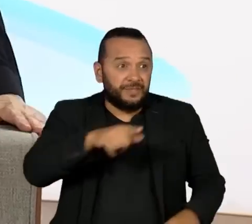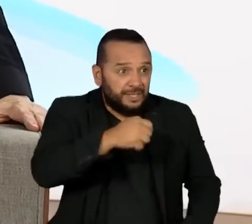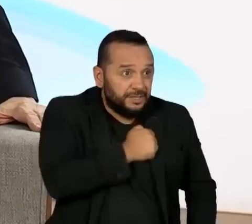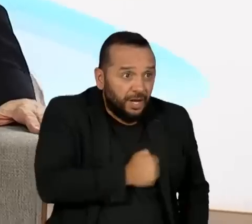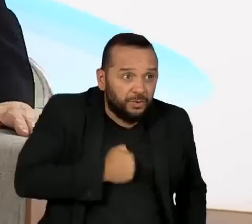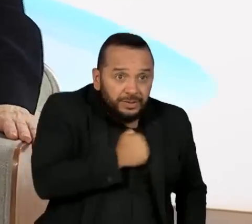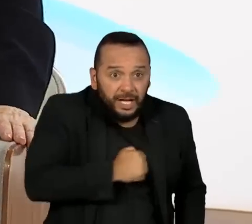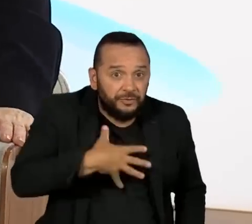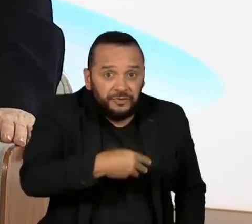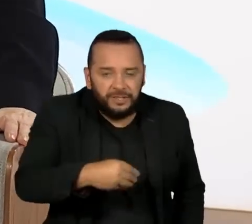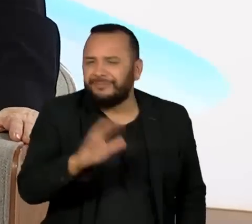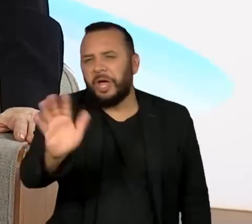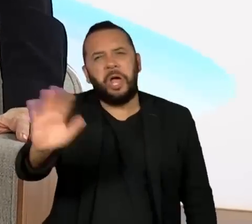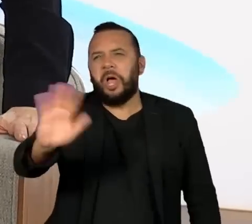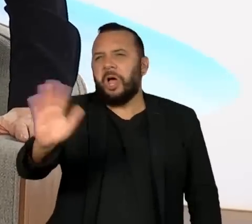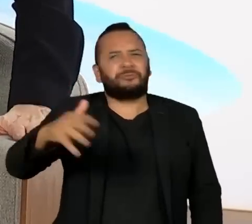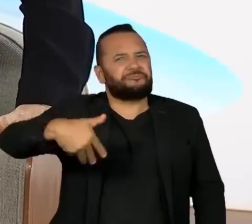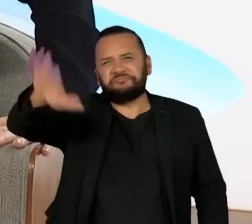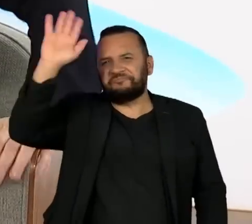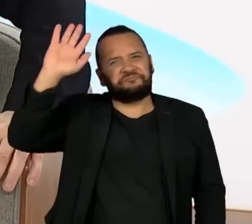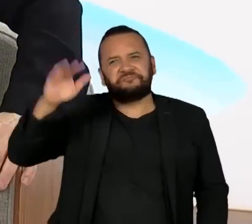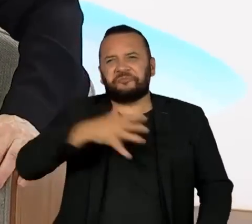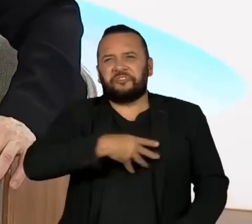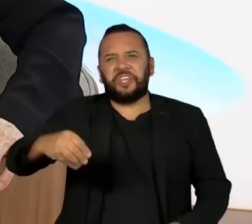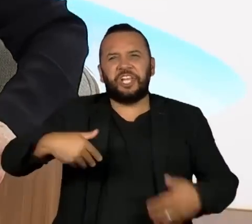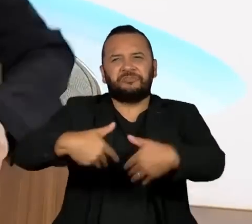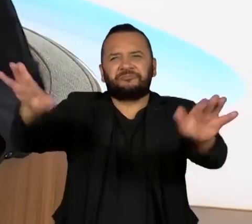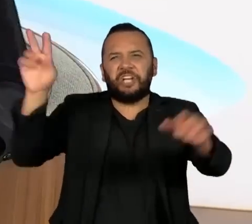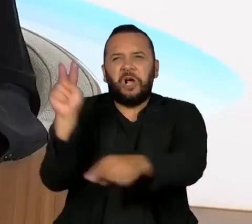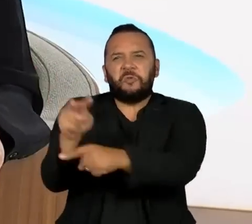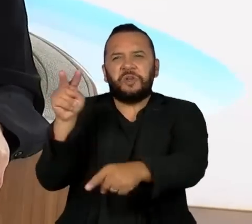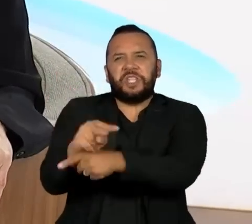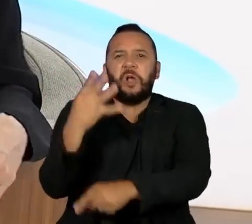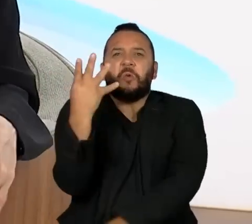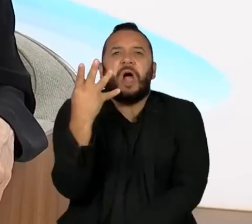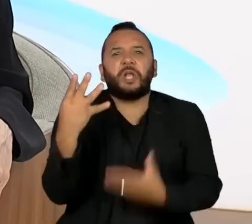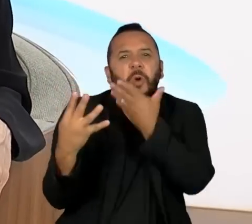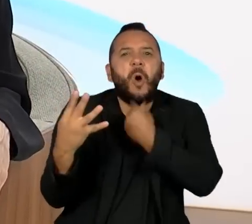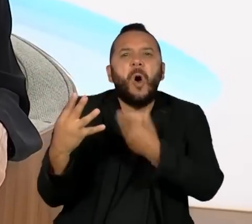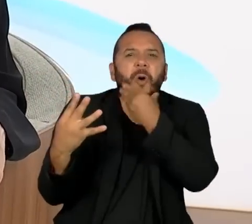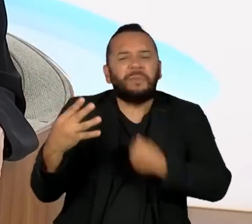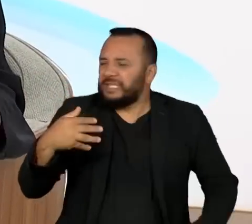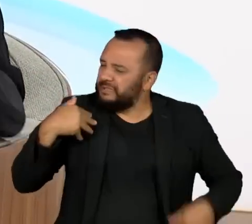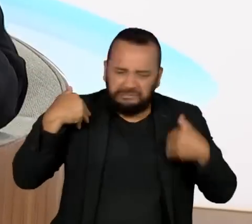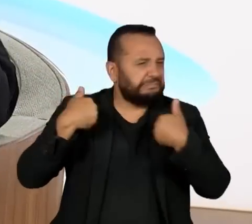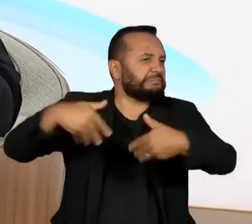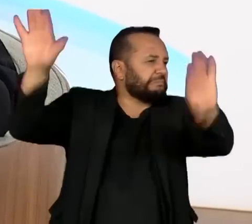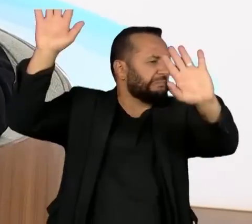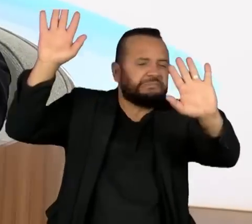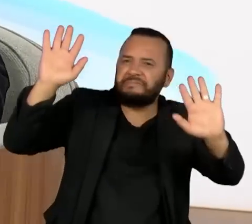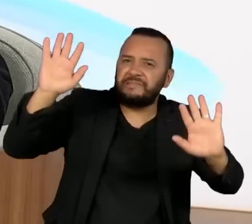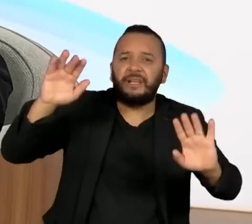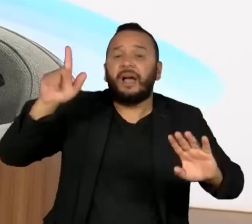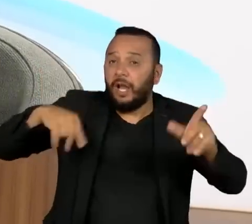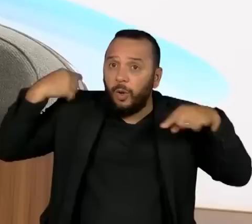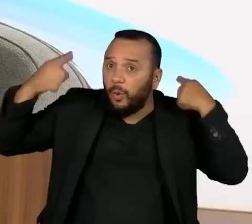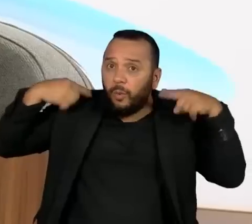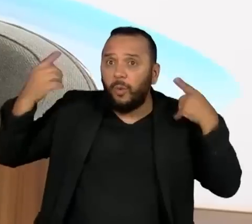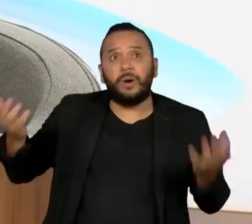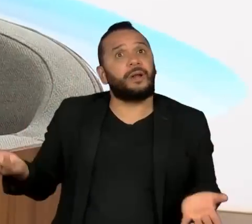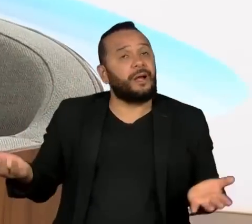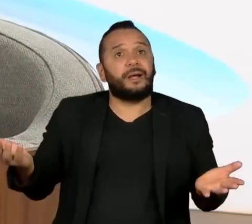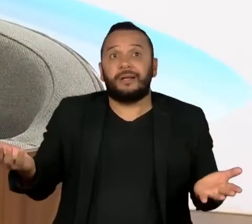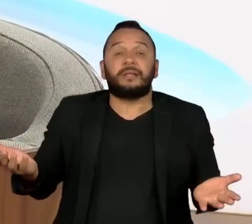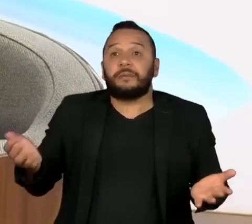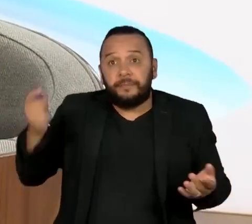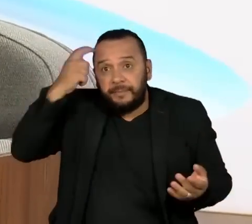Nenhum ninho vazio. Você está Irene nesse momento. Nós criamos 4 homens. Ótimo. Isso é uma loucura. Neste